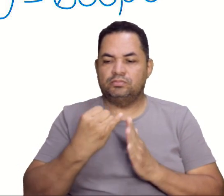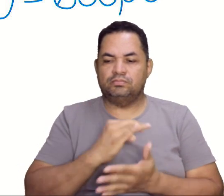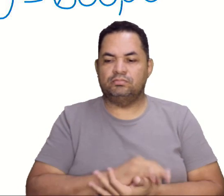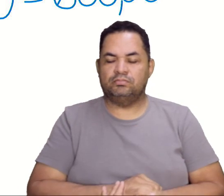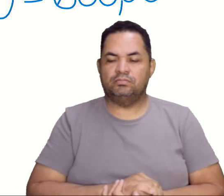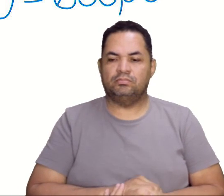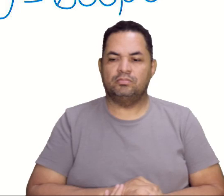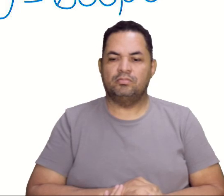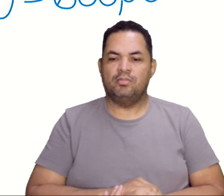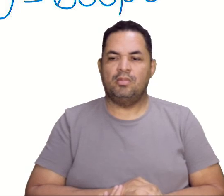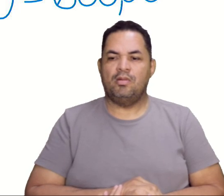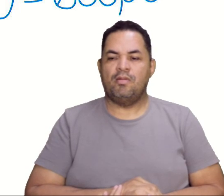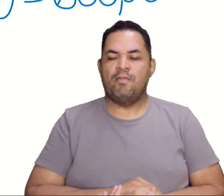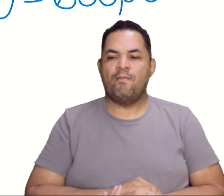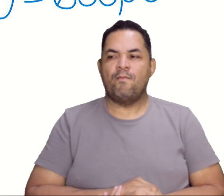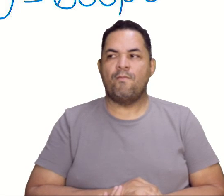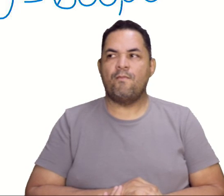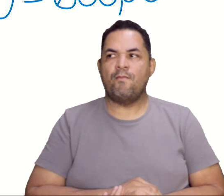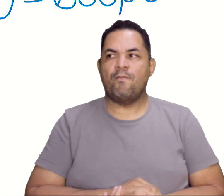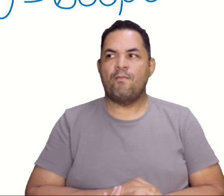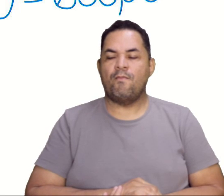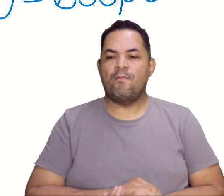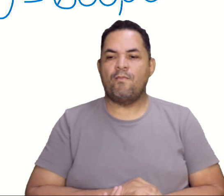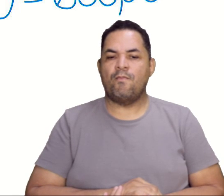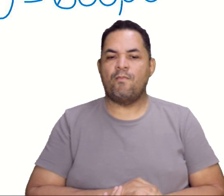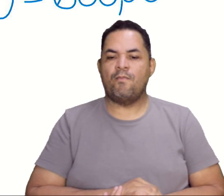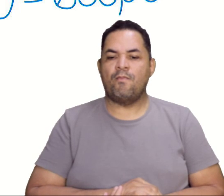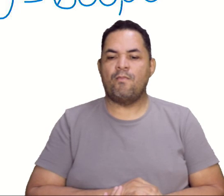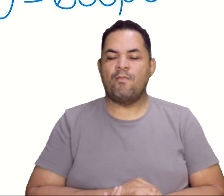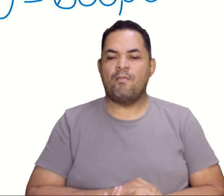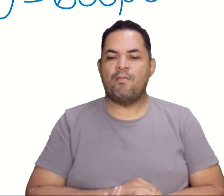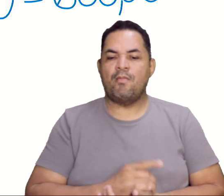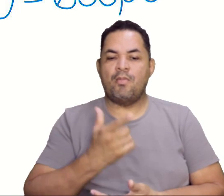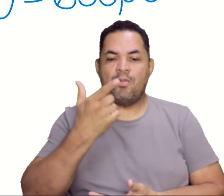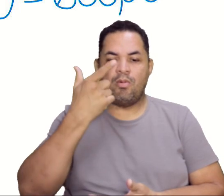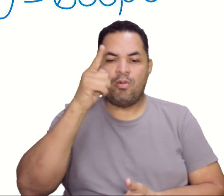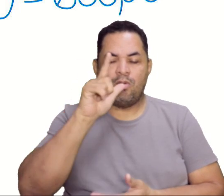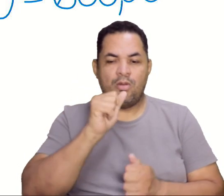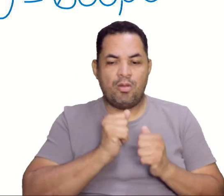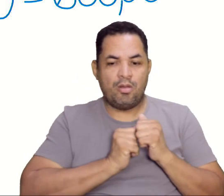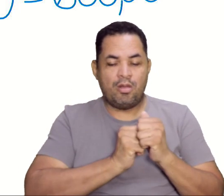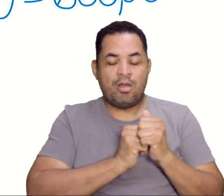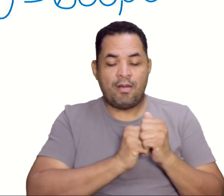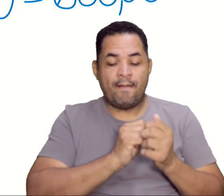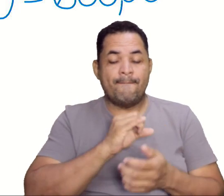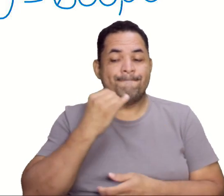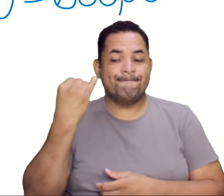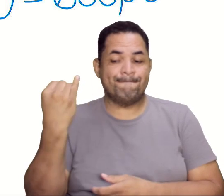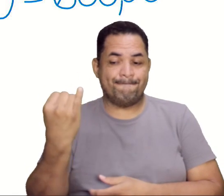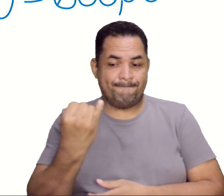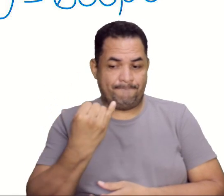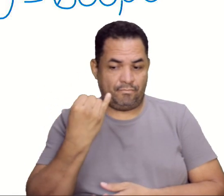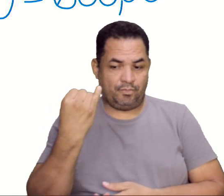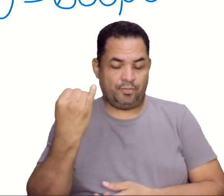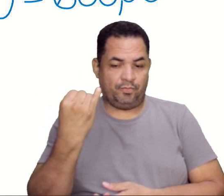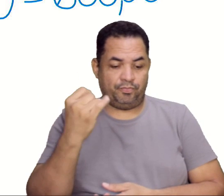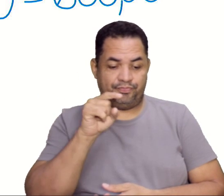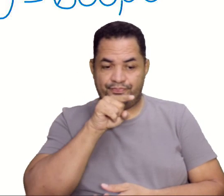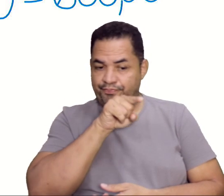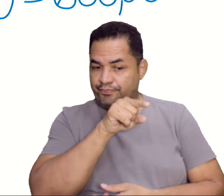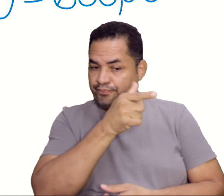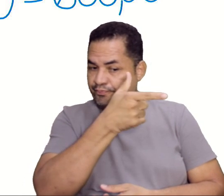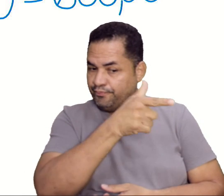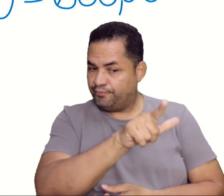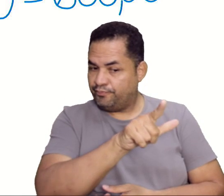né Beleza Uhum E aí estão conseguindo acompanhar é importante que vocês